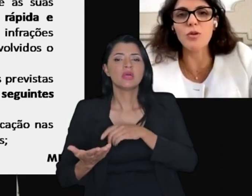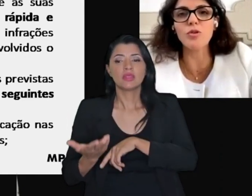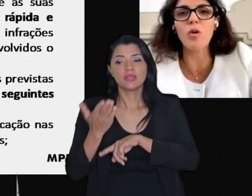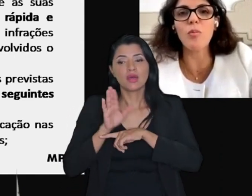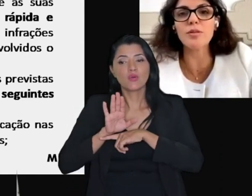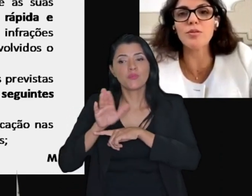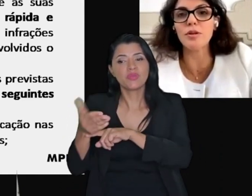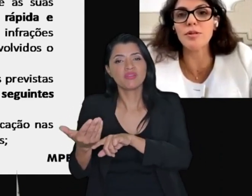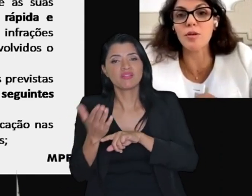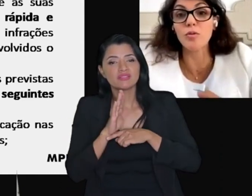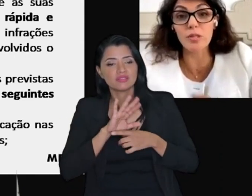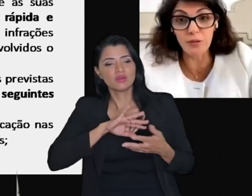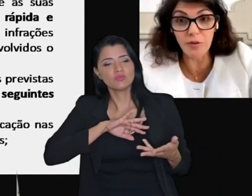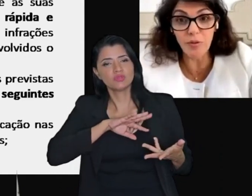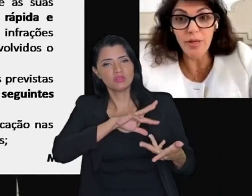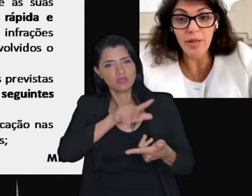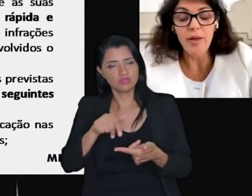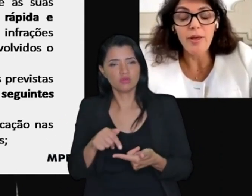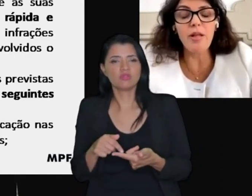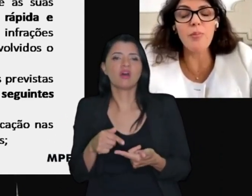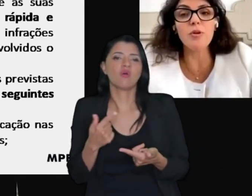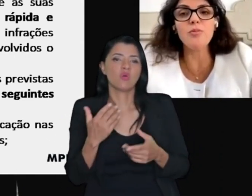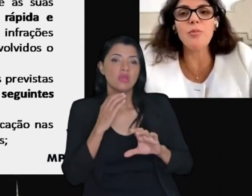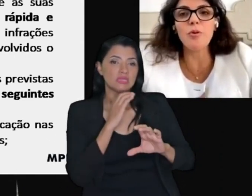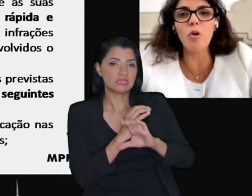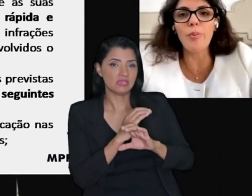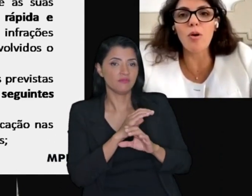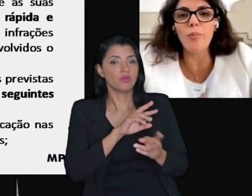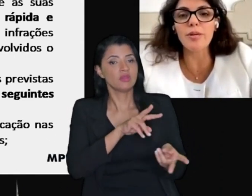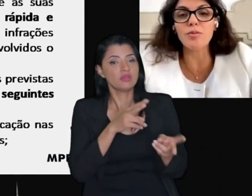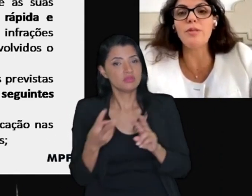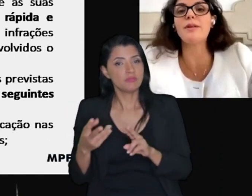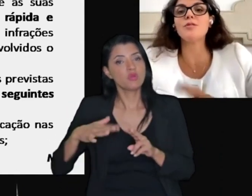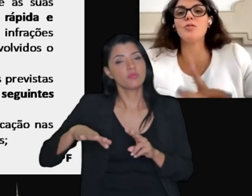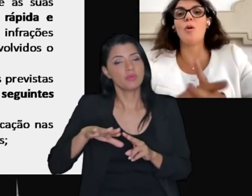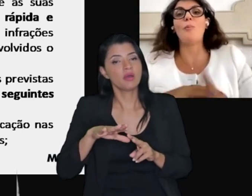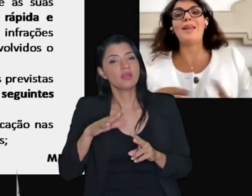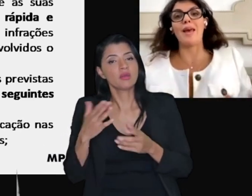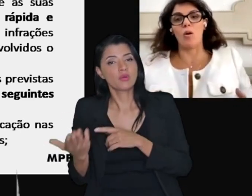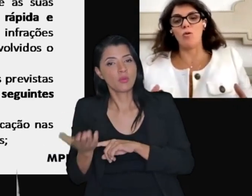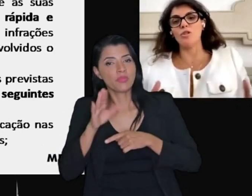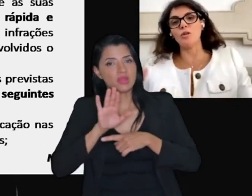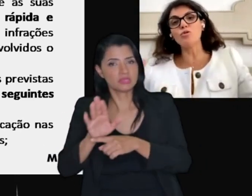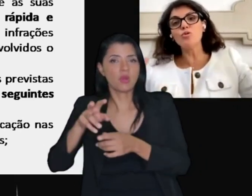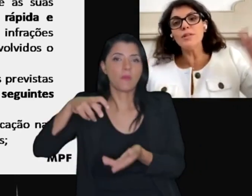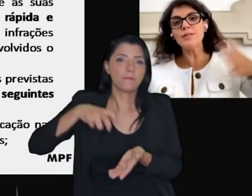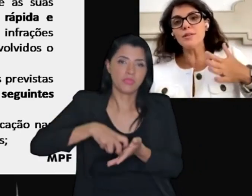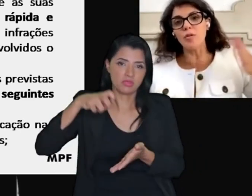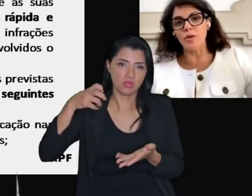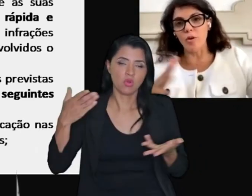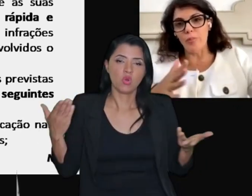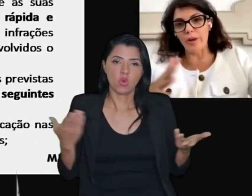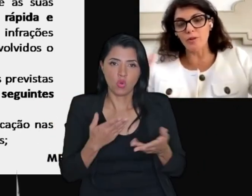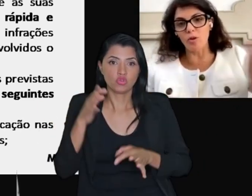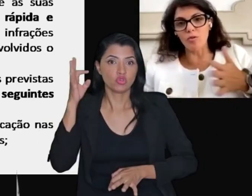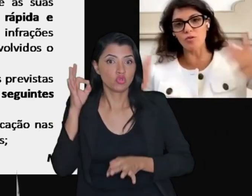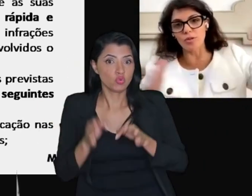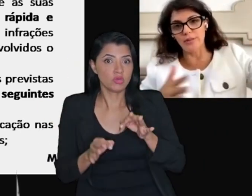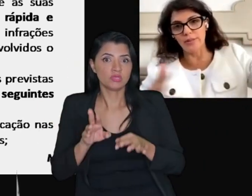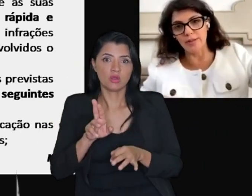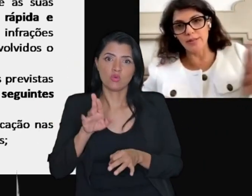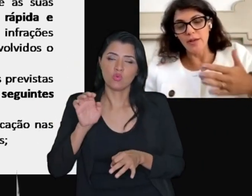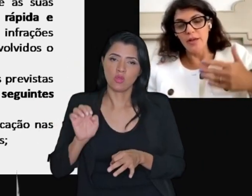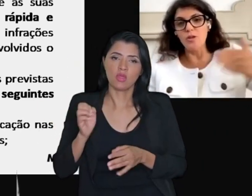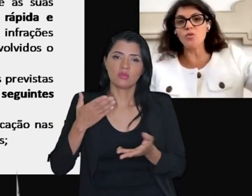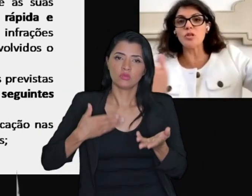internacional. Começou na cooperação internacional civil e depois migrou para a cooperação internacional penal. Hoje, então, juízes da União Europeia trocam